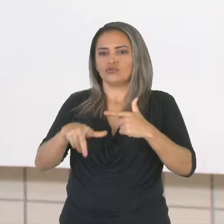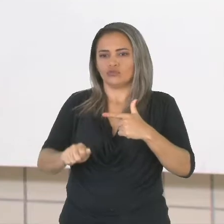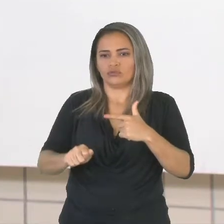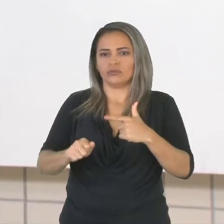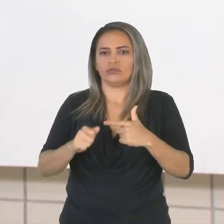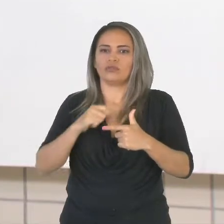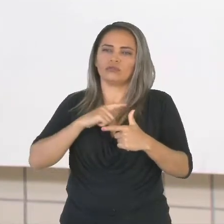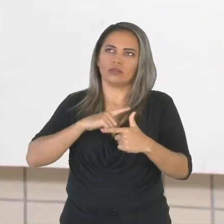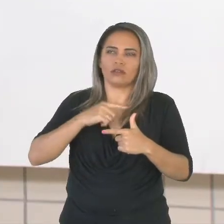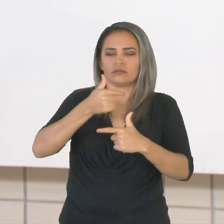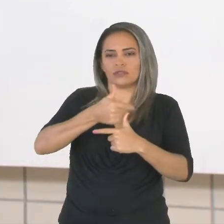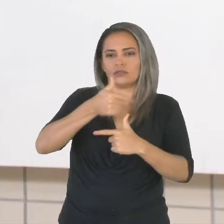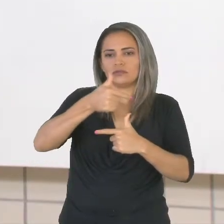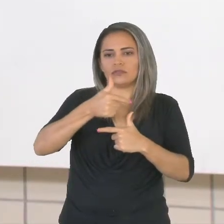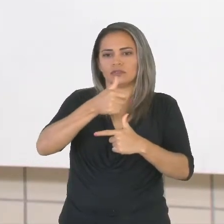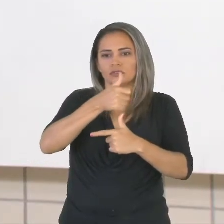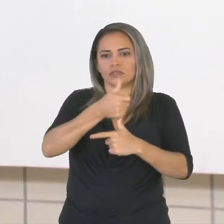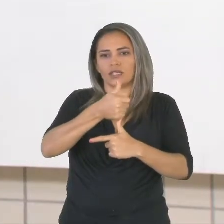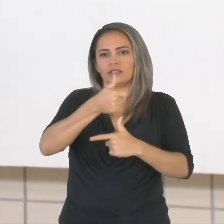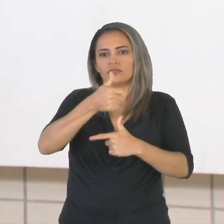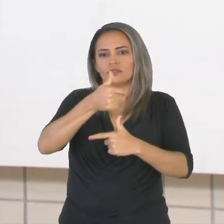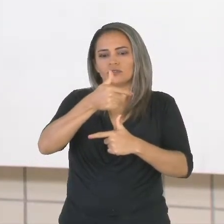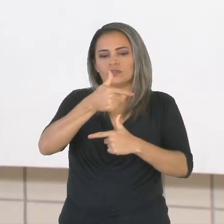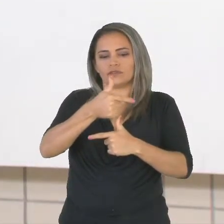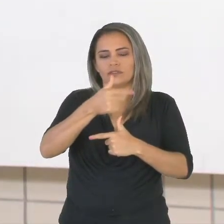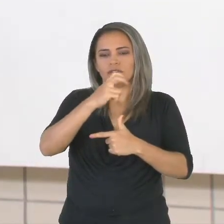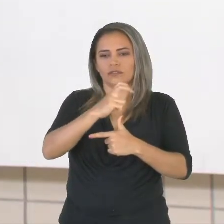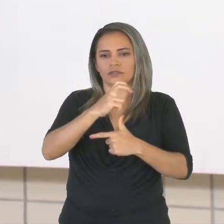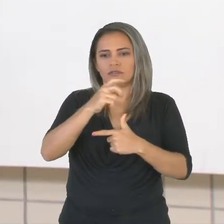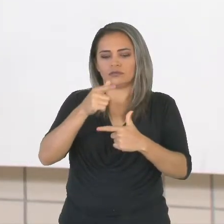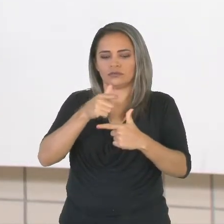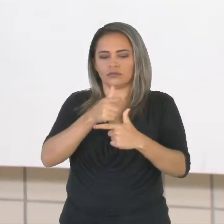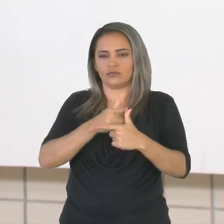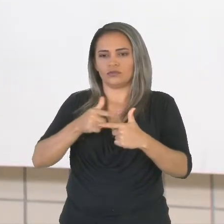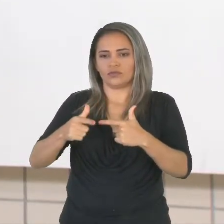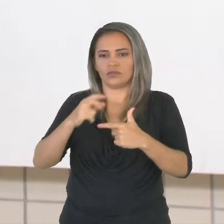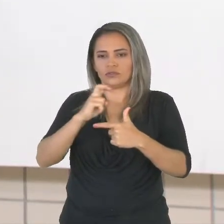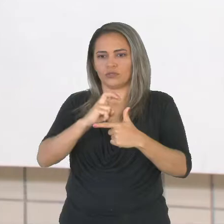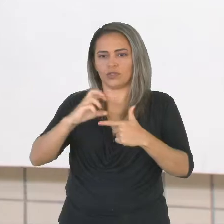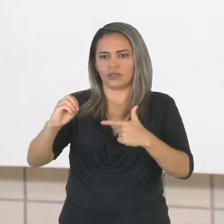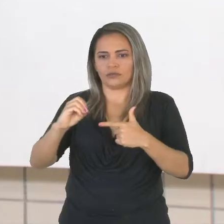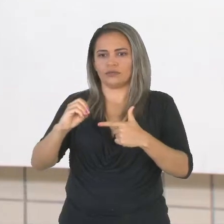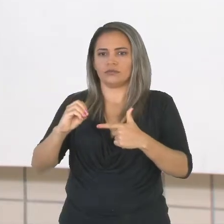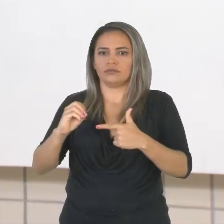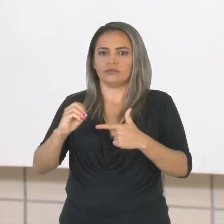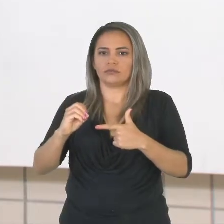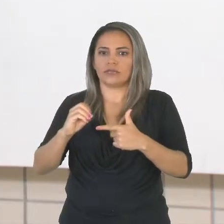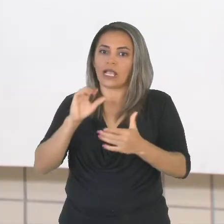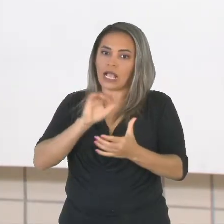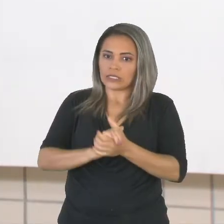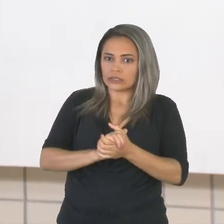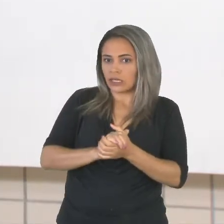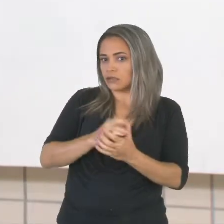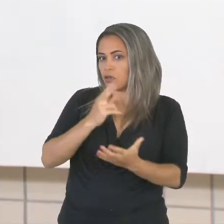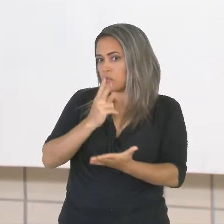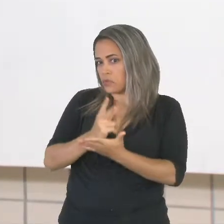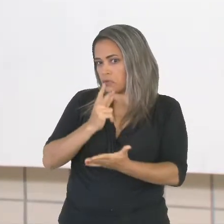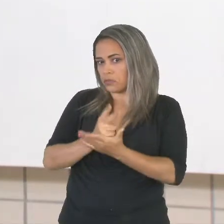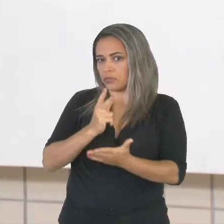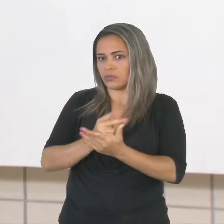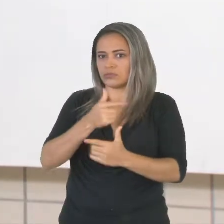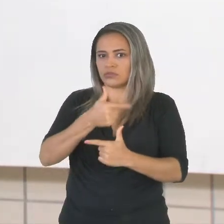125 sobre 500, tudo bem? Casado, a mesma coisa, 280 sobre